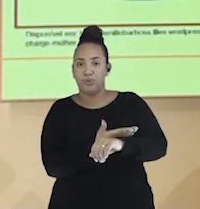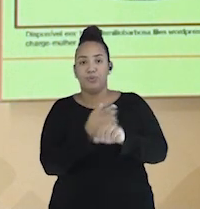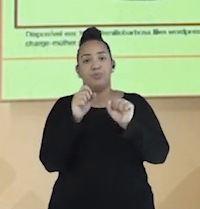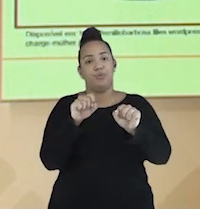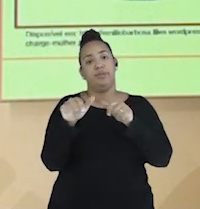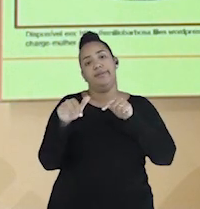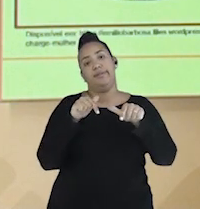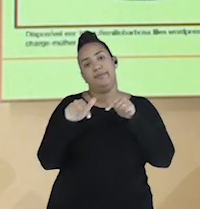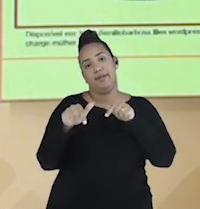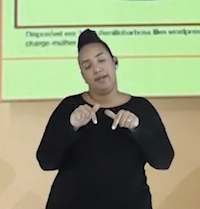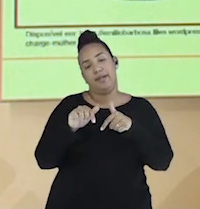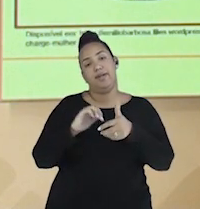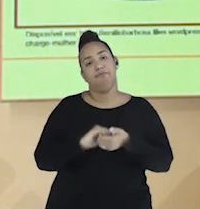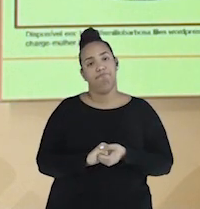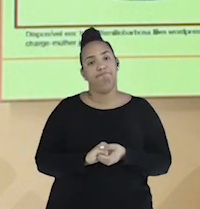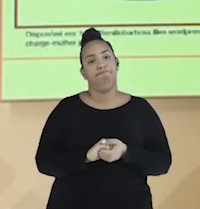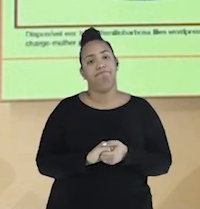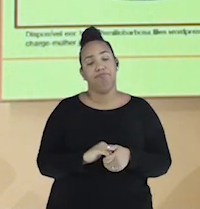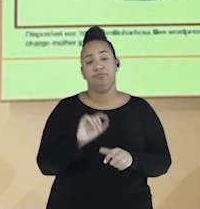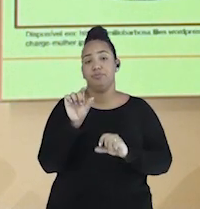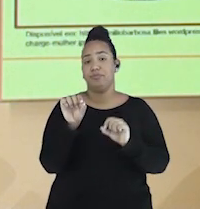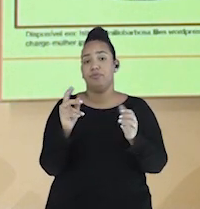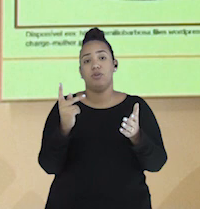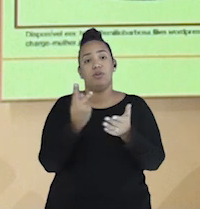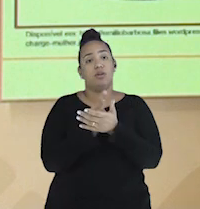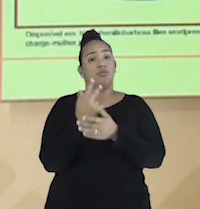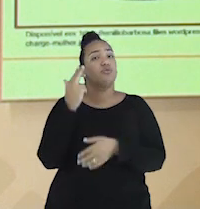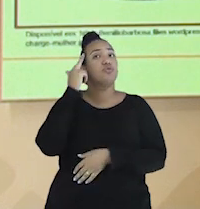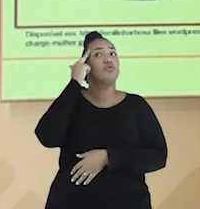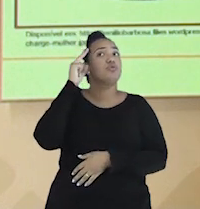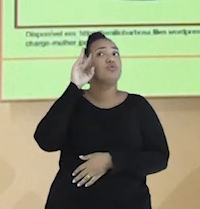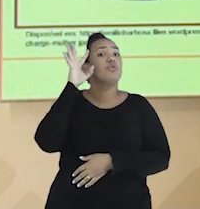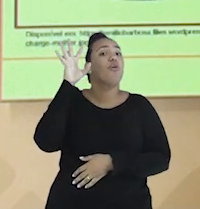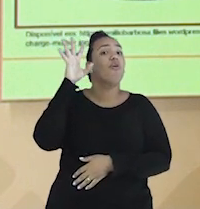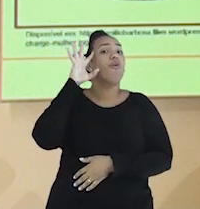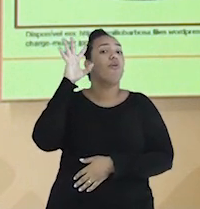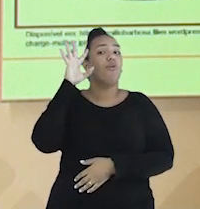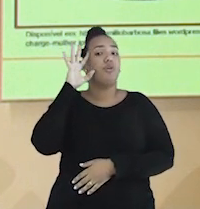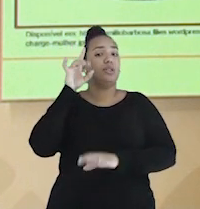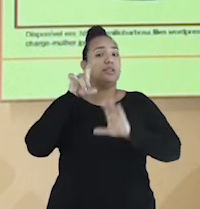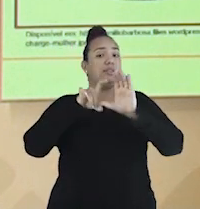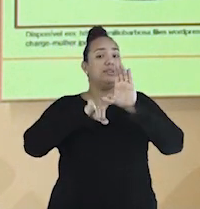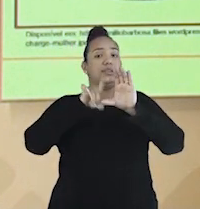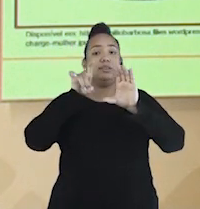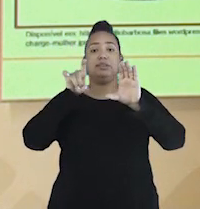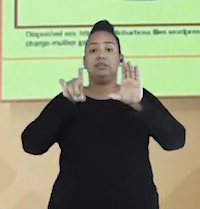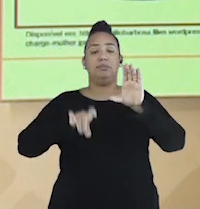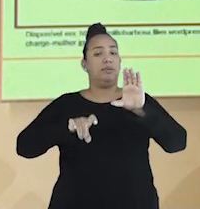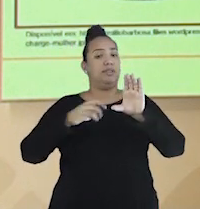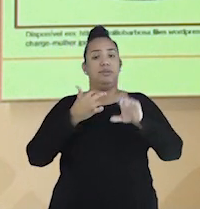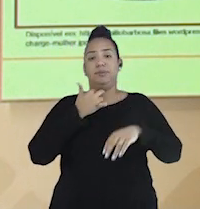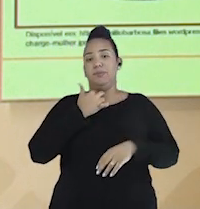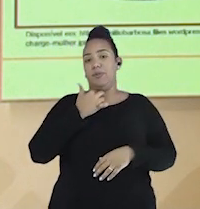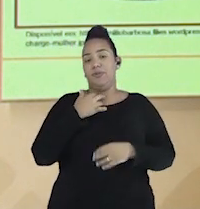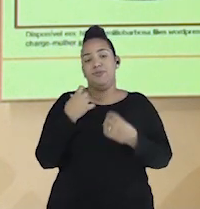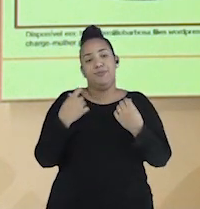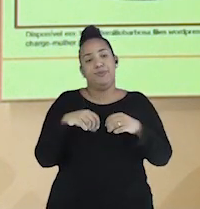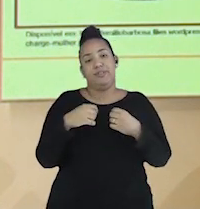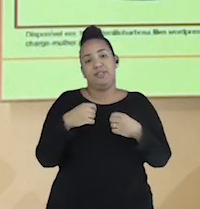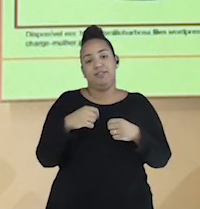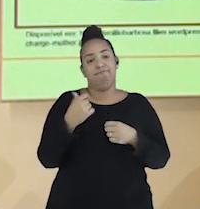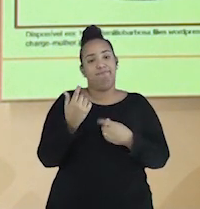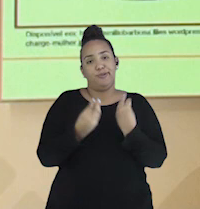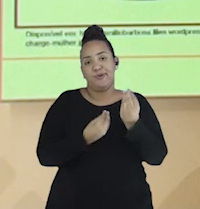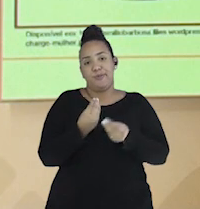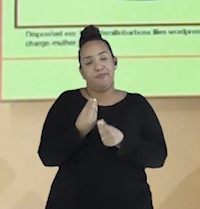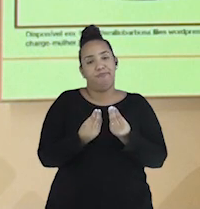possam trabalhar. Dessa forma, sacrificam o sonho de serem independentes financeiramente.